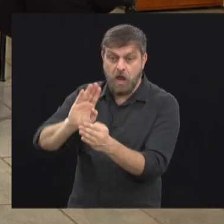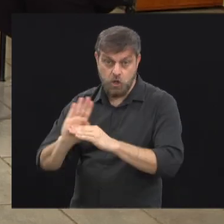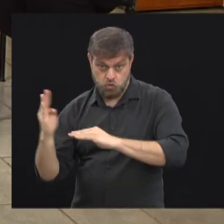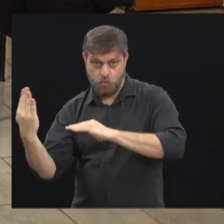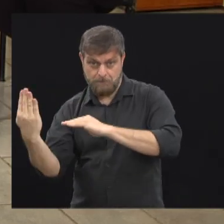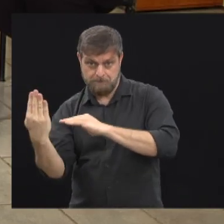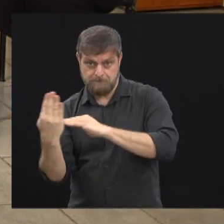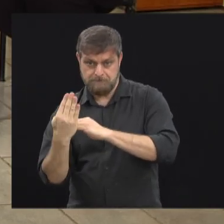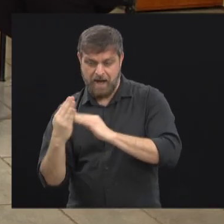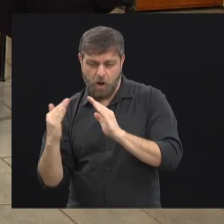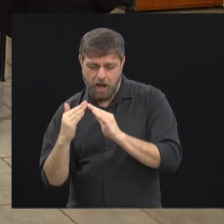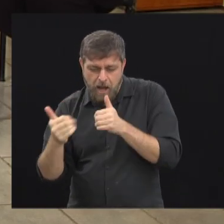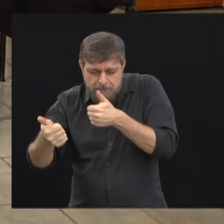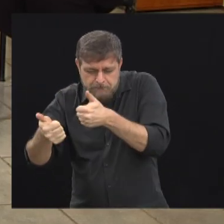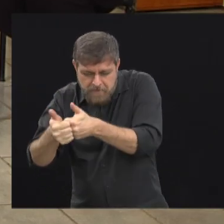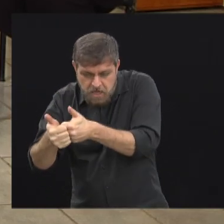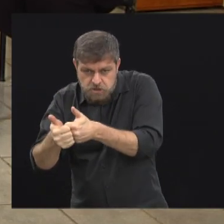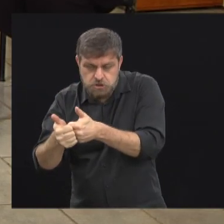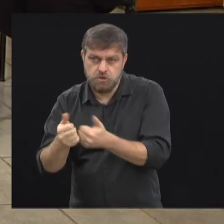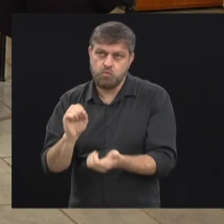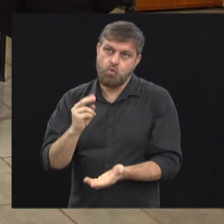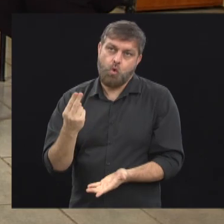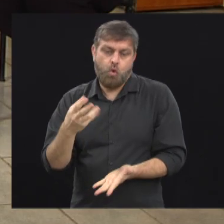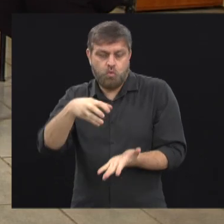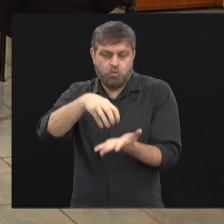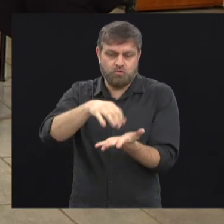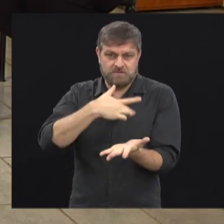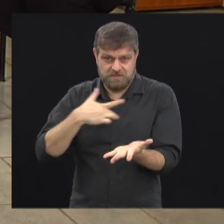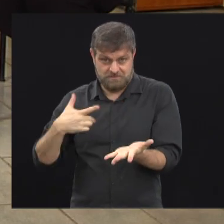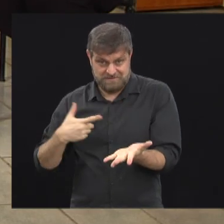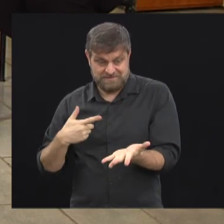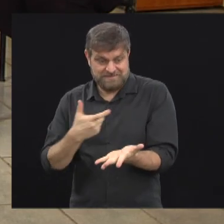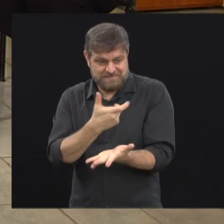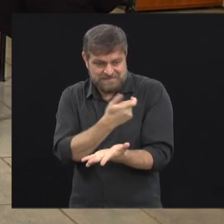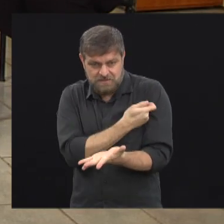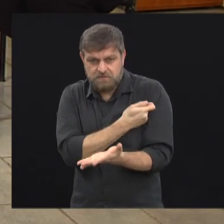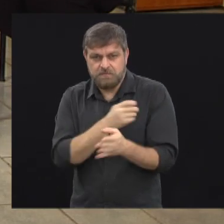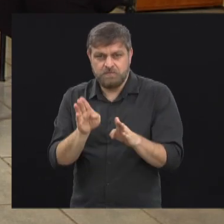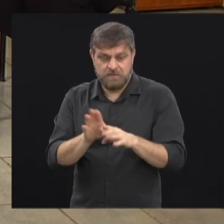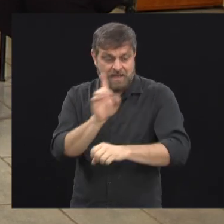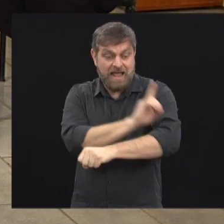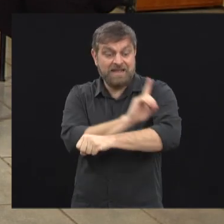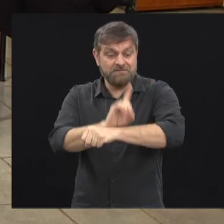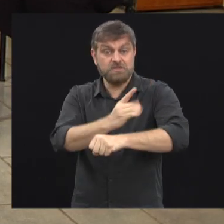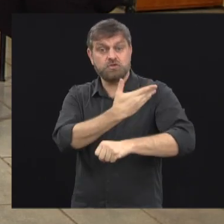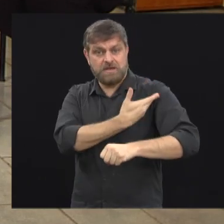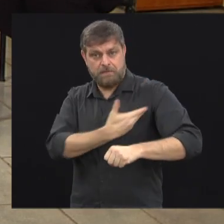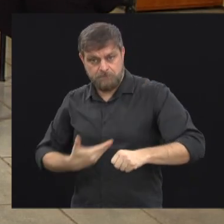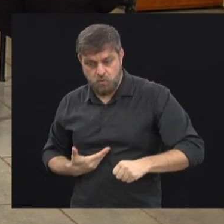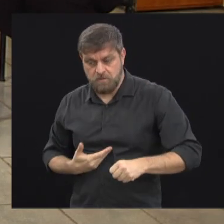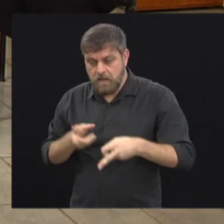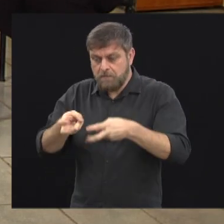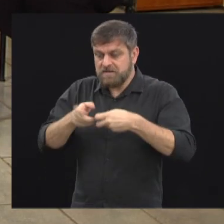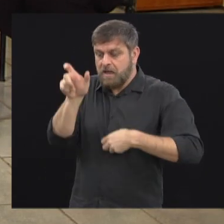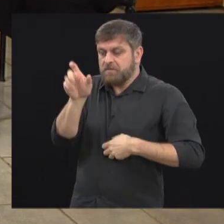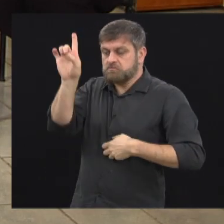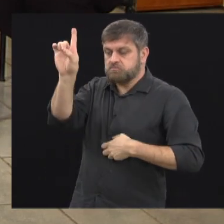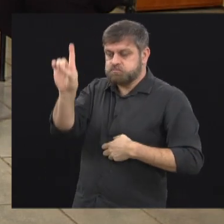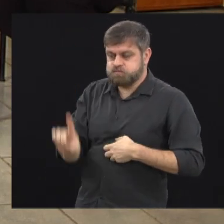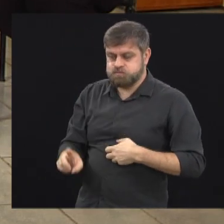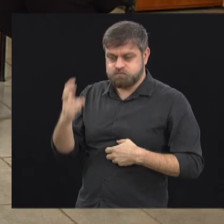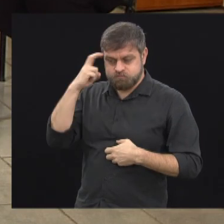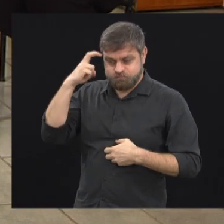bairro, ou é um centro de saúde, mesmo a Defensoria Pública, enfim.